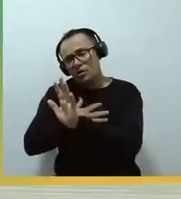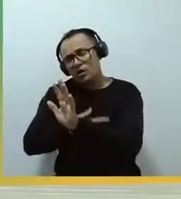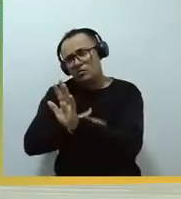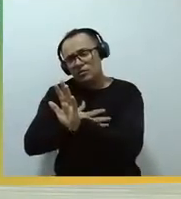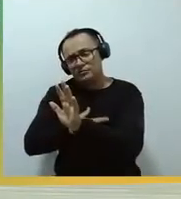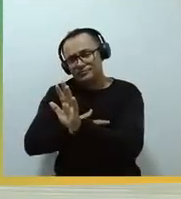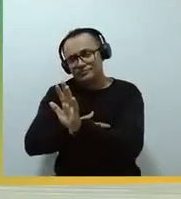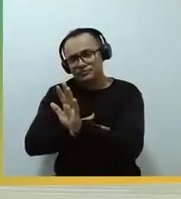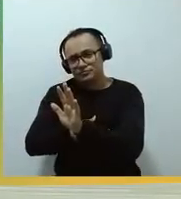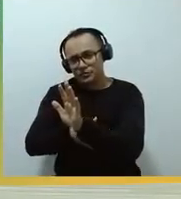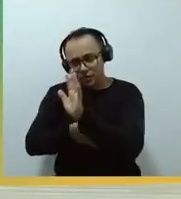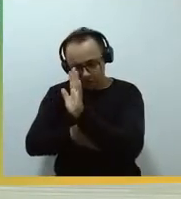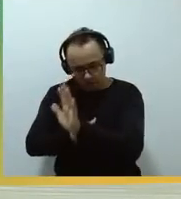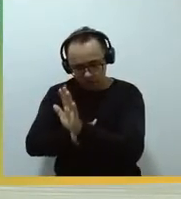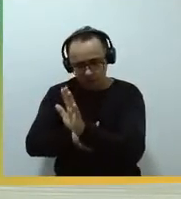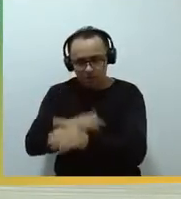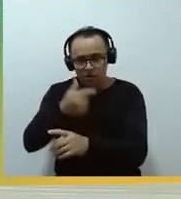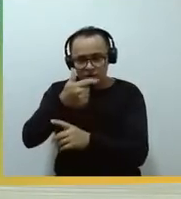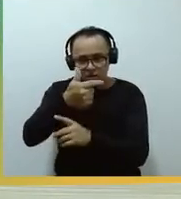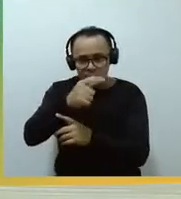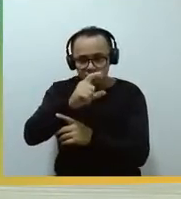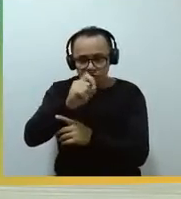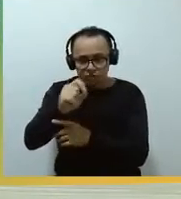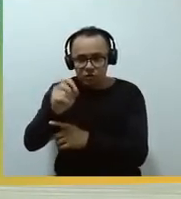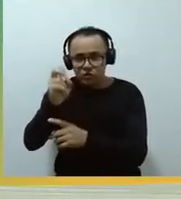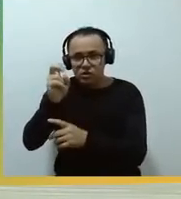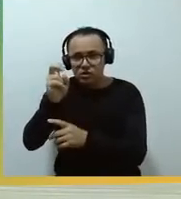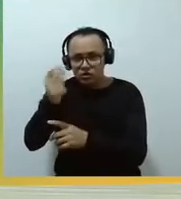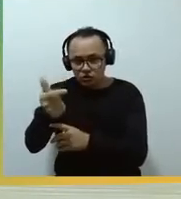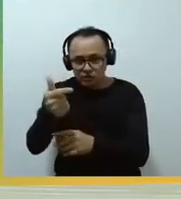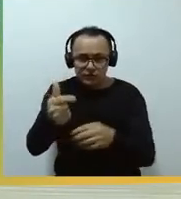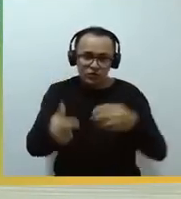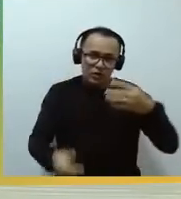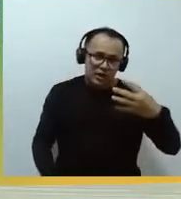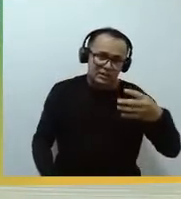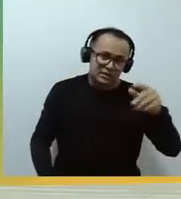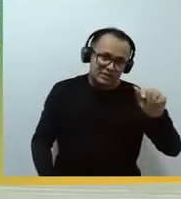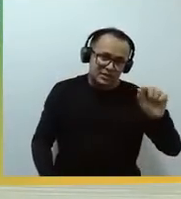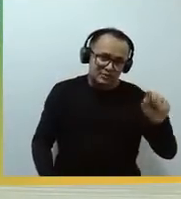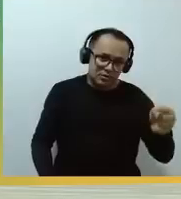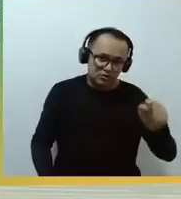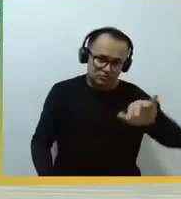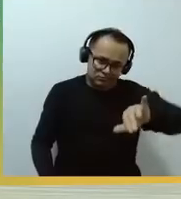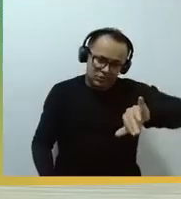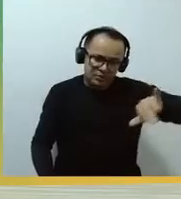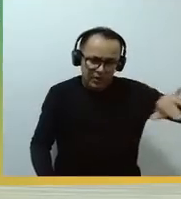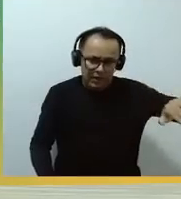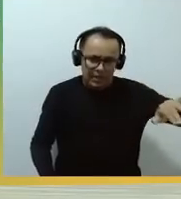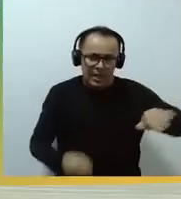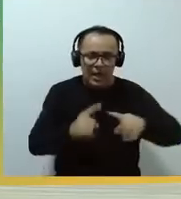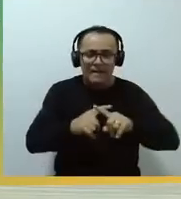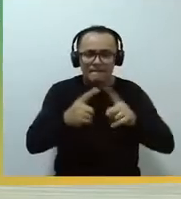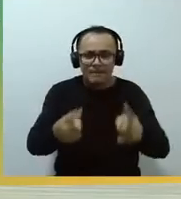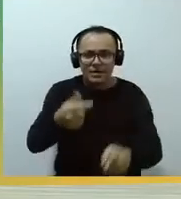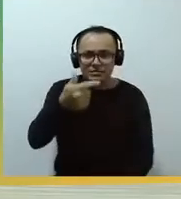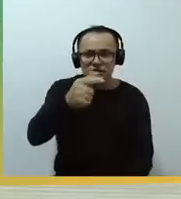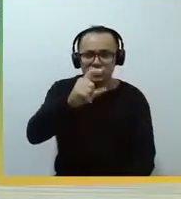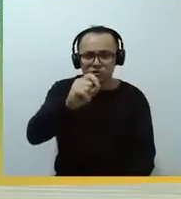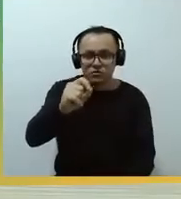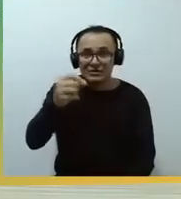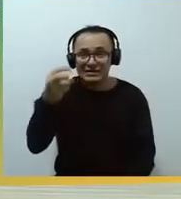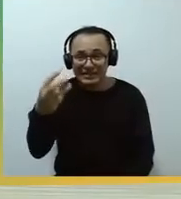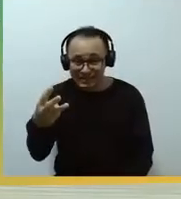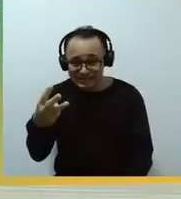ignorar 2002, que foi 47 mil, porque não foi durante o ano inteiro. Certo. Tá? Mas vamos pegar 2003, que foi um ano inteiro. 2003 foi